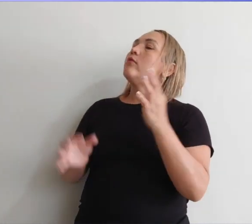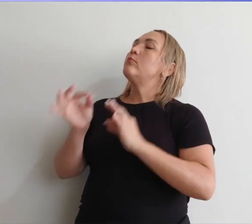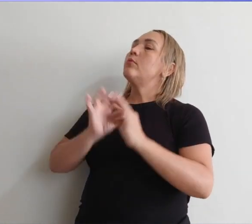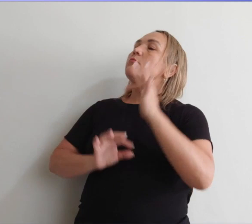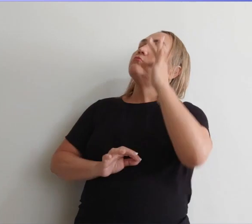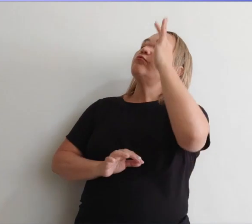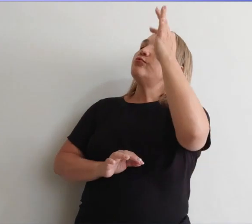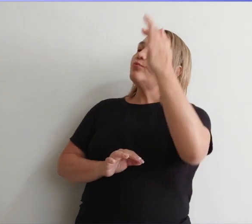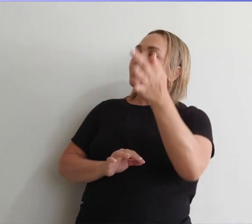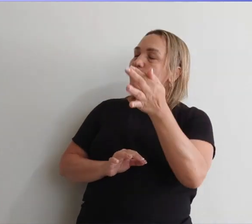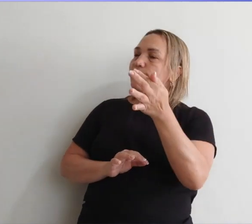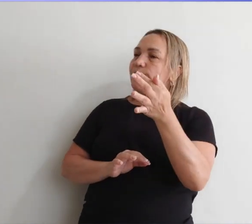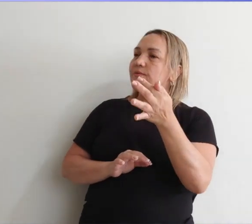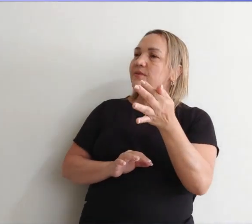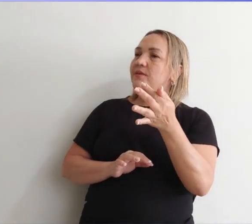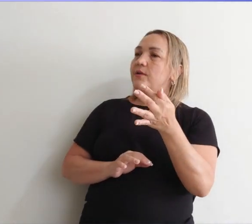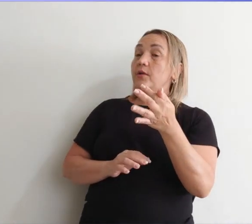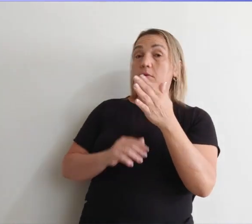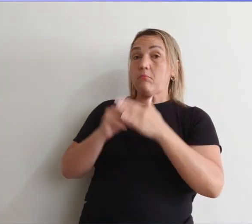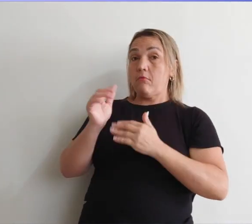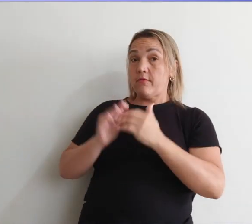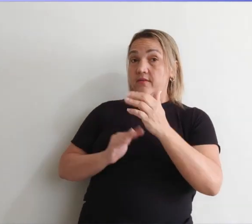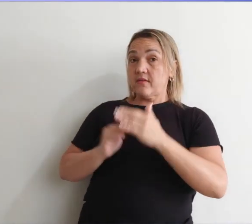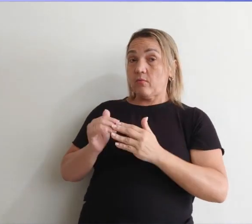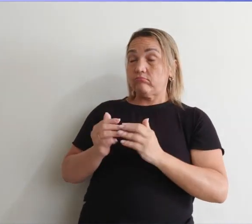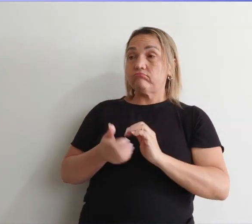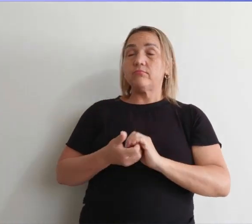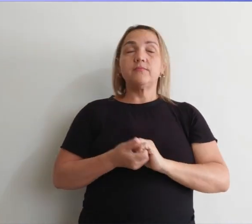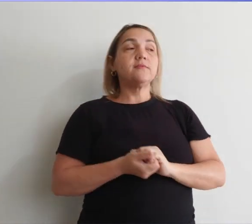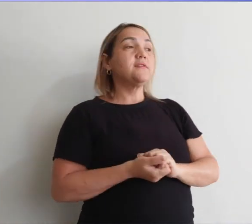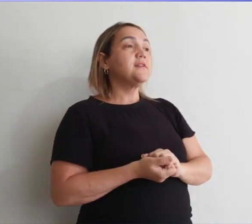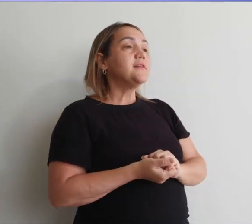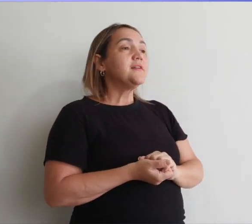planos para o futuro, né? No sentido profissional?